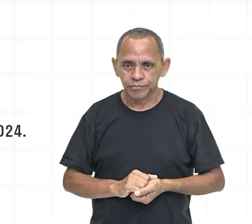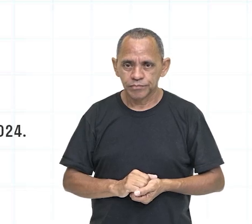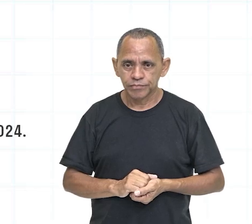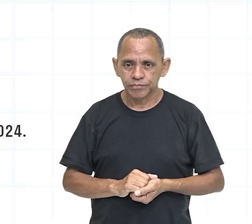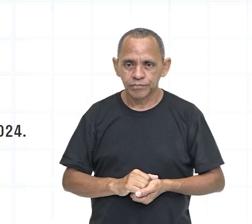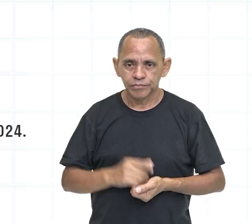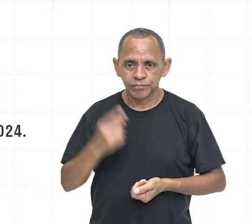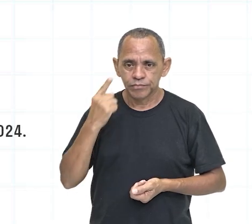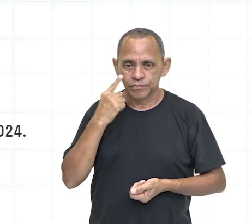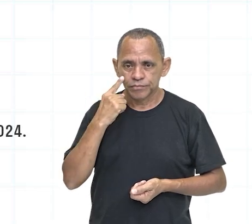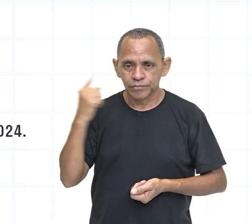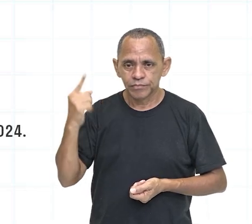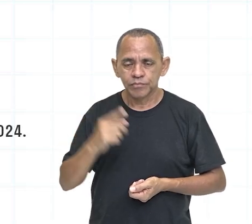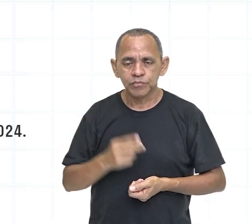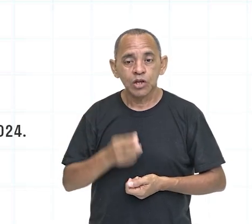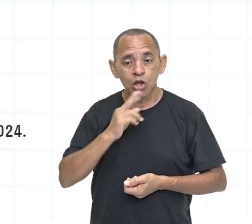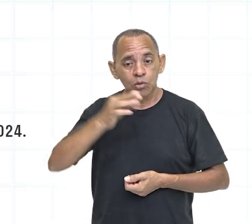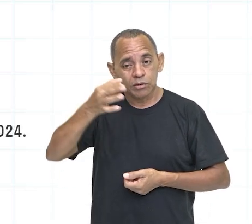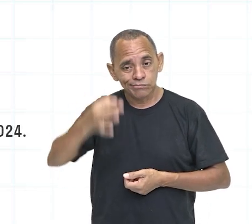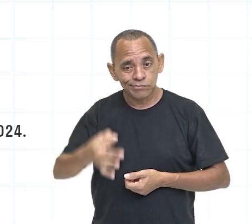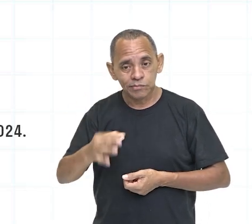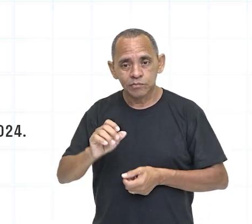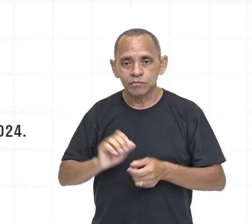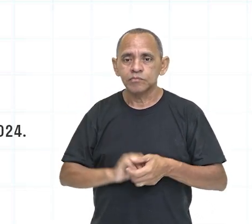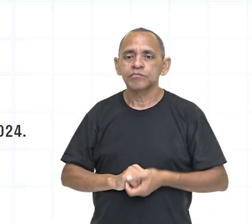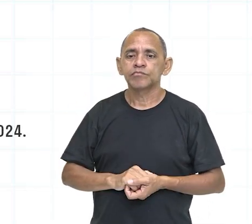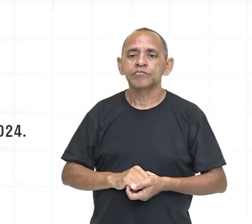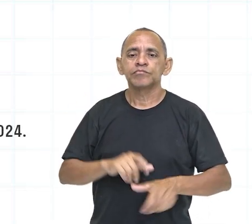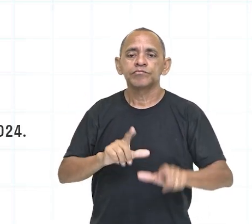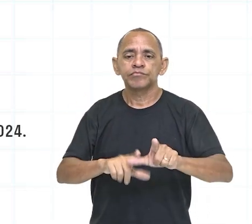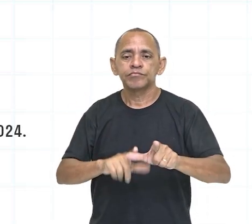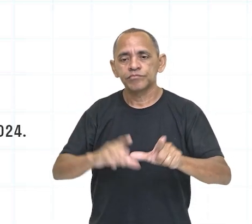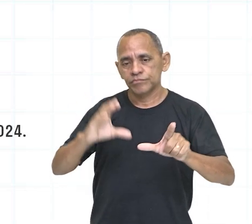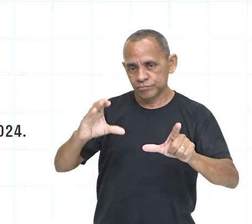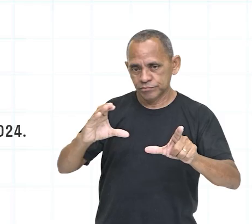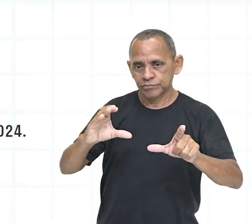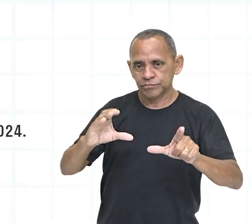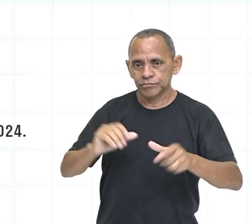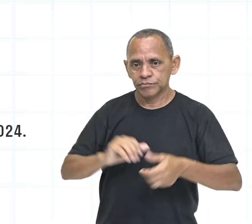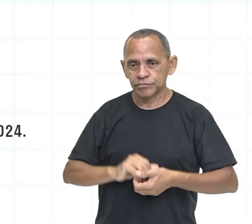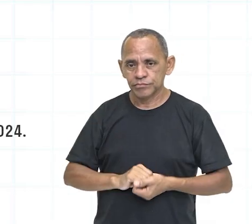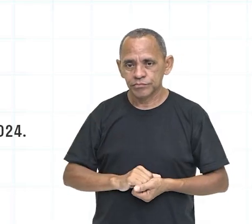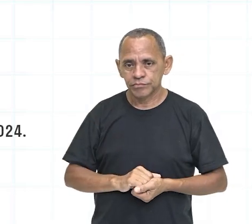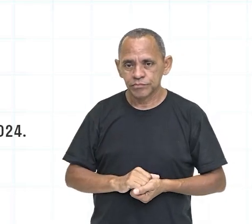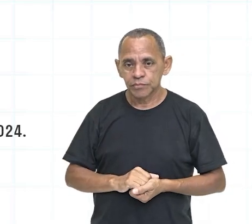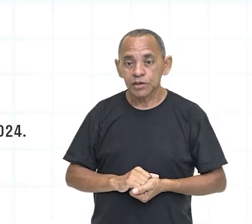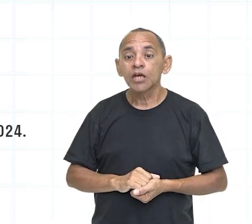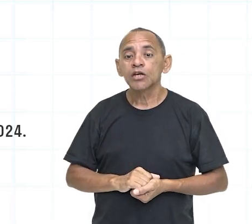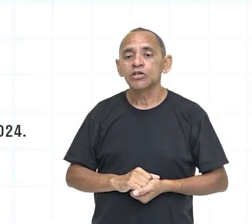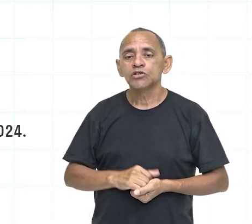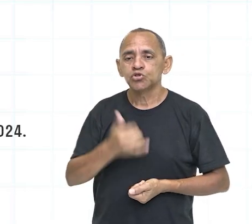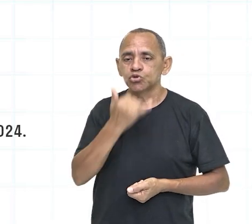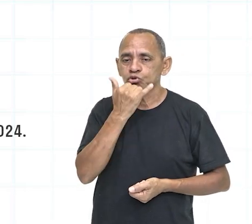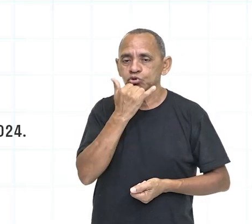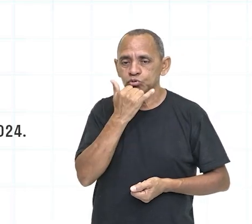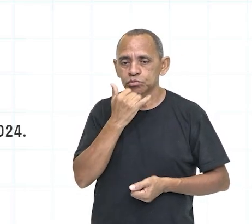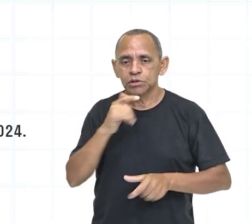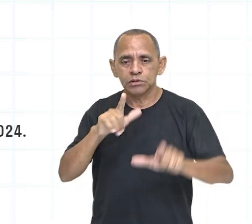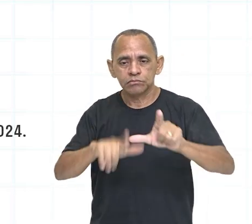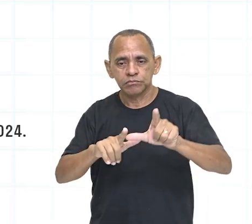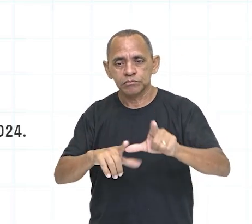Então, a nossa resposta é a letra D, a expansão global da língua inglesa devido